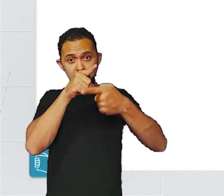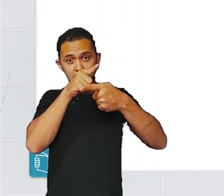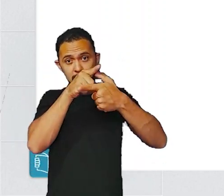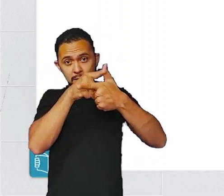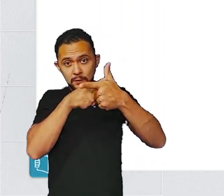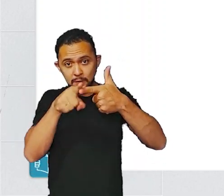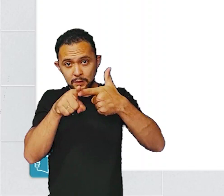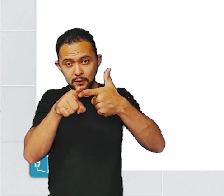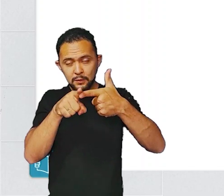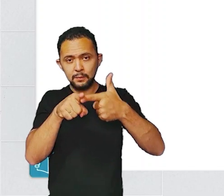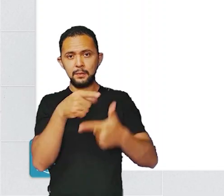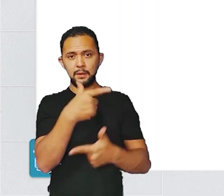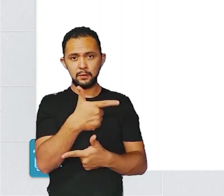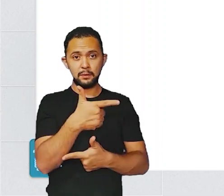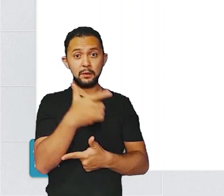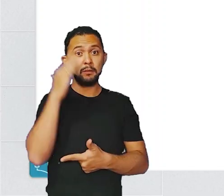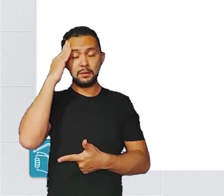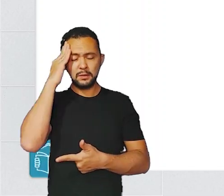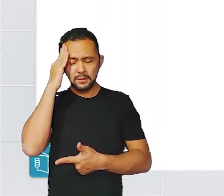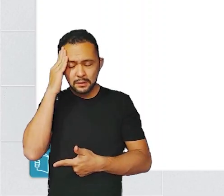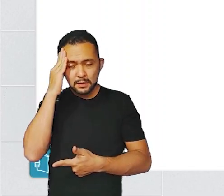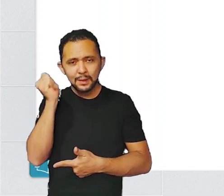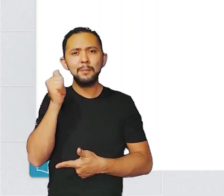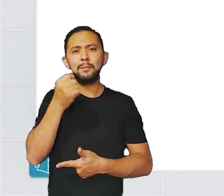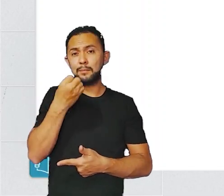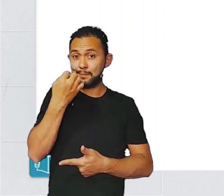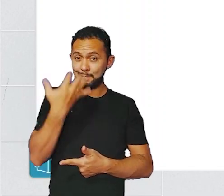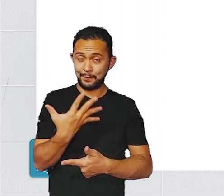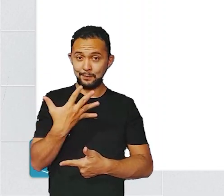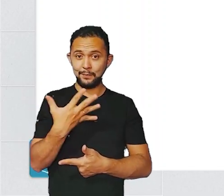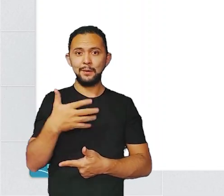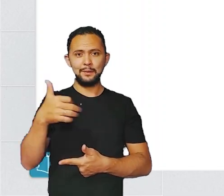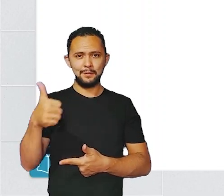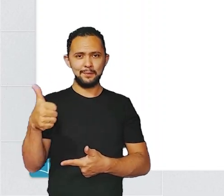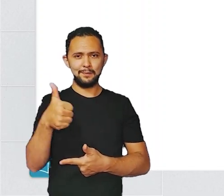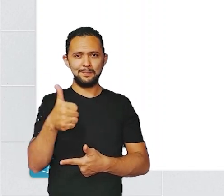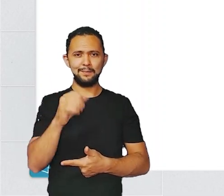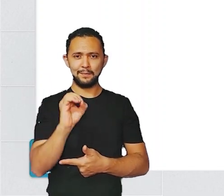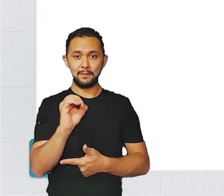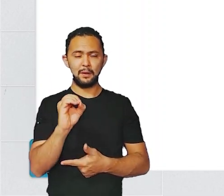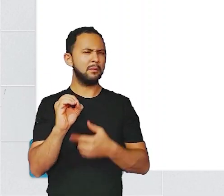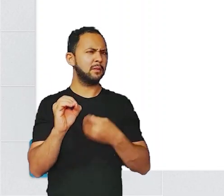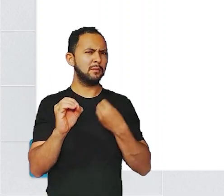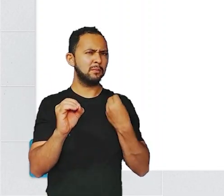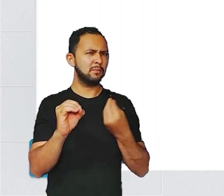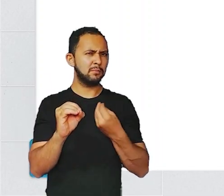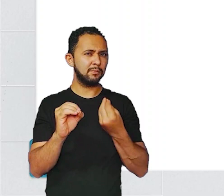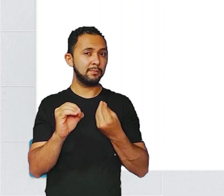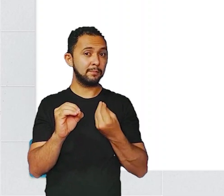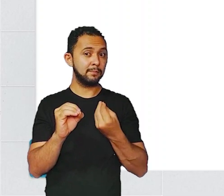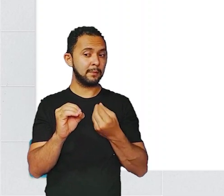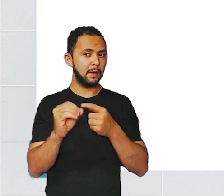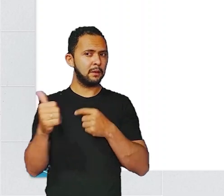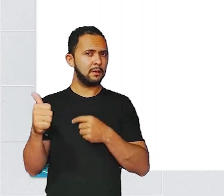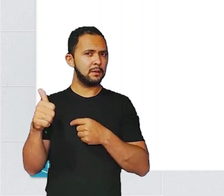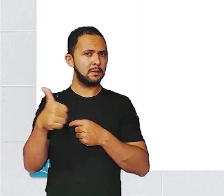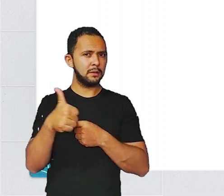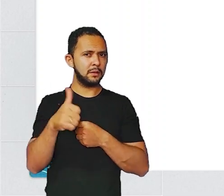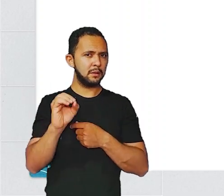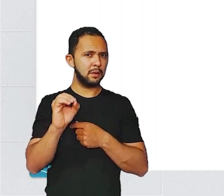Então, vocês aí que são bons de conta aí, é igual a 110. Você vai se perguntar agora,